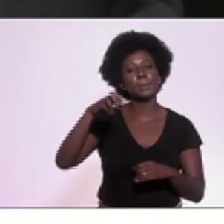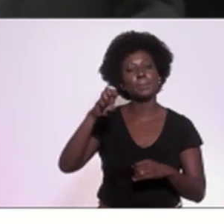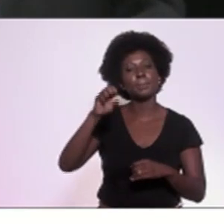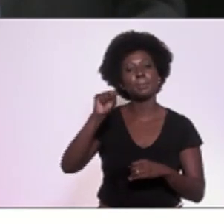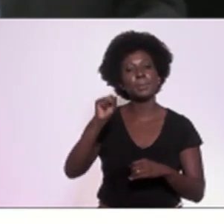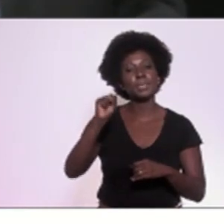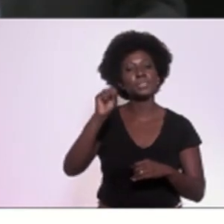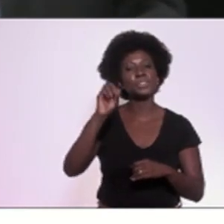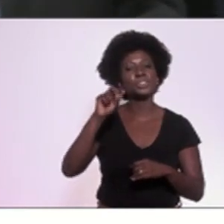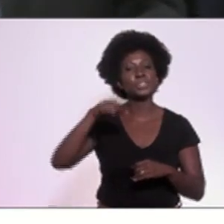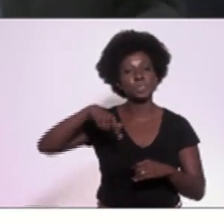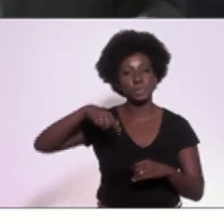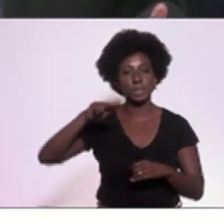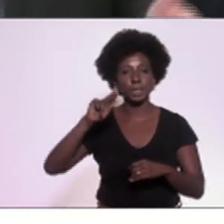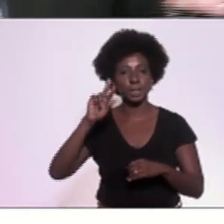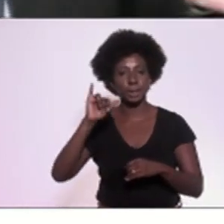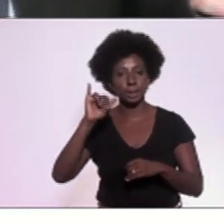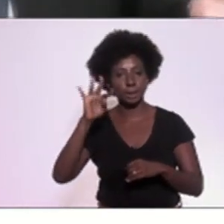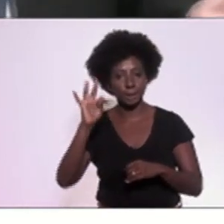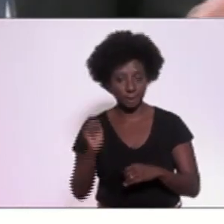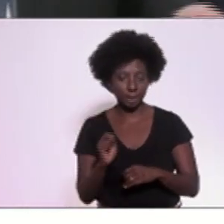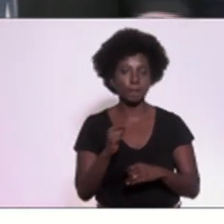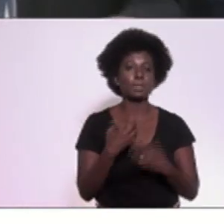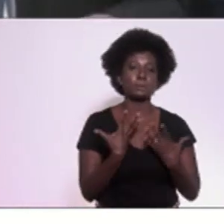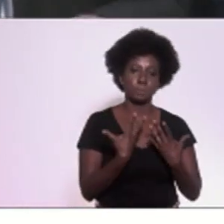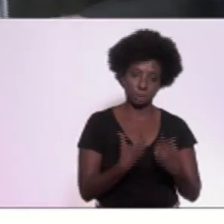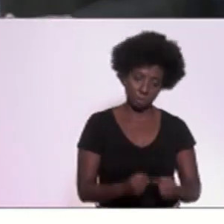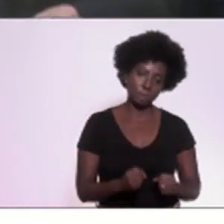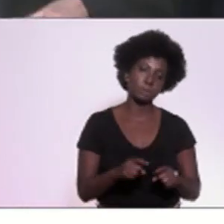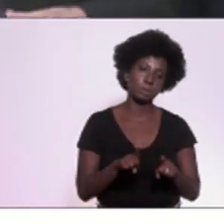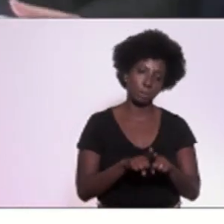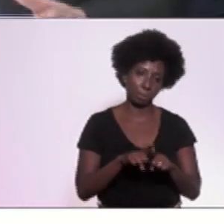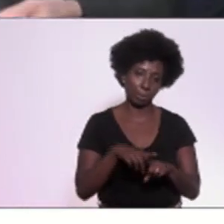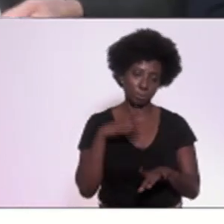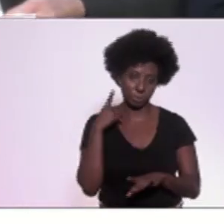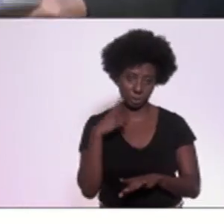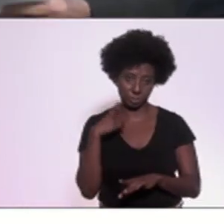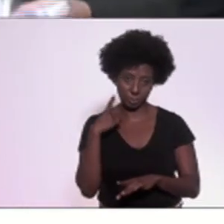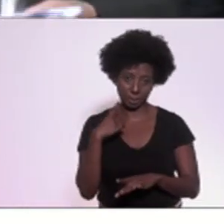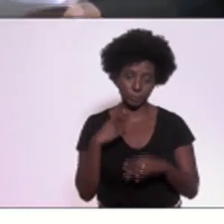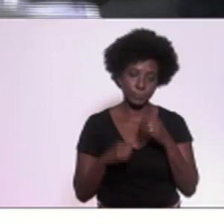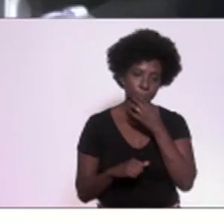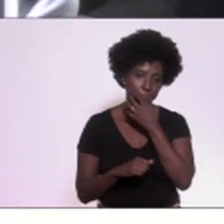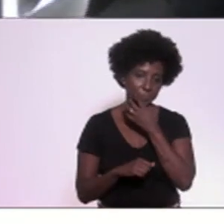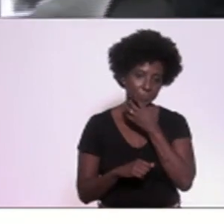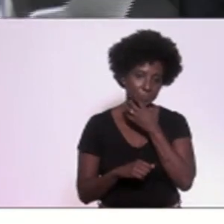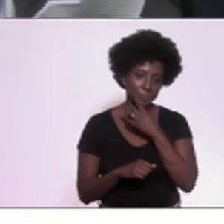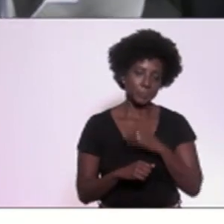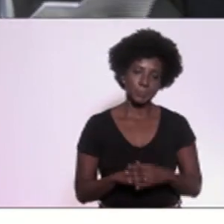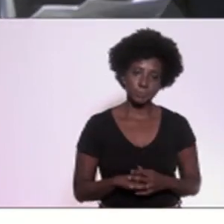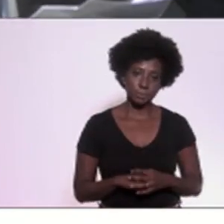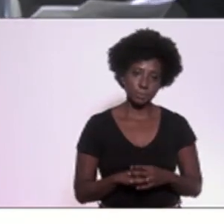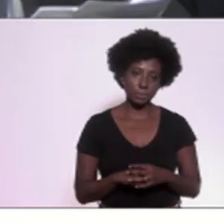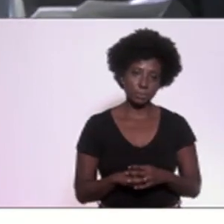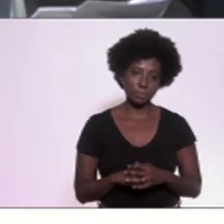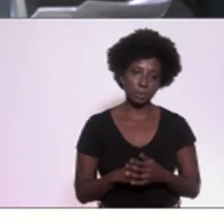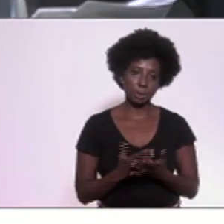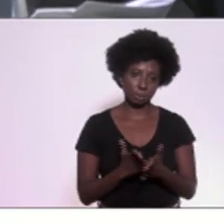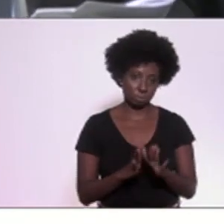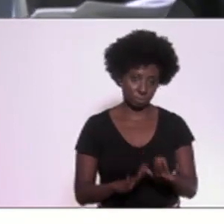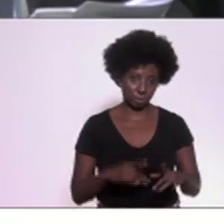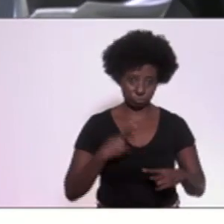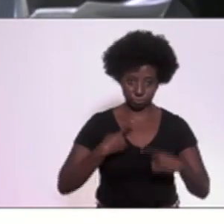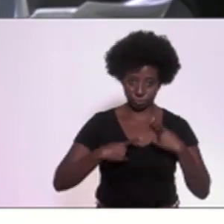comissão. Indicações legislativas, favorável, relator, deputado Felipe Pobel. Em discussão, não havendo quem queira discutir, encerrada a discussão,